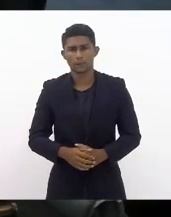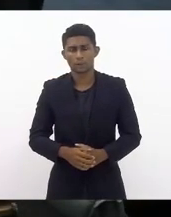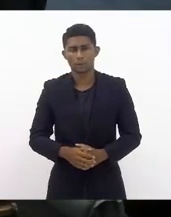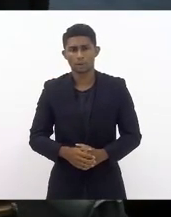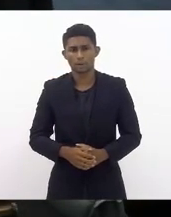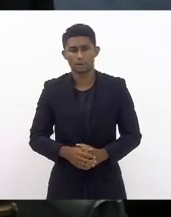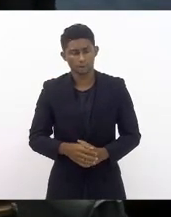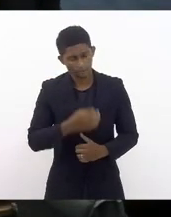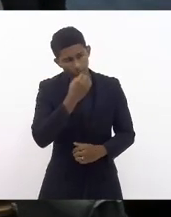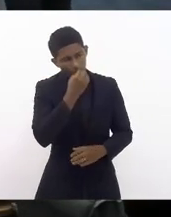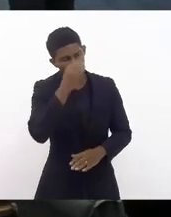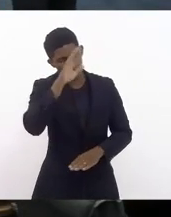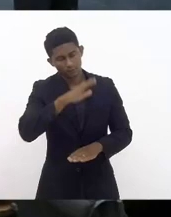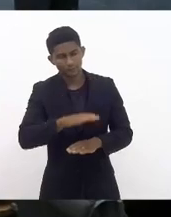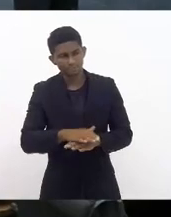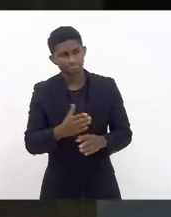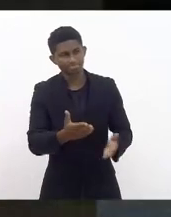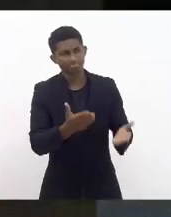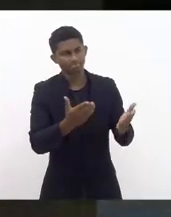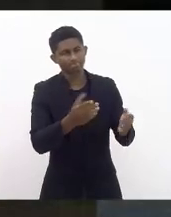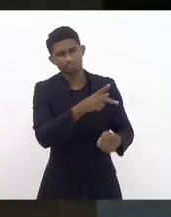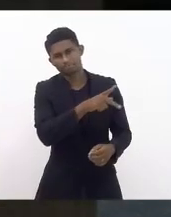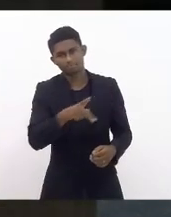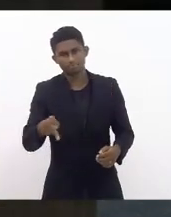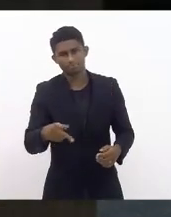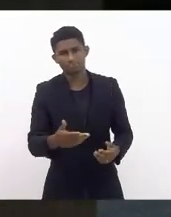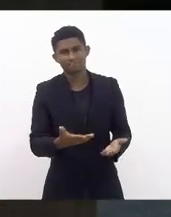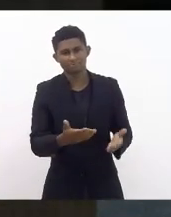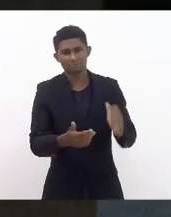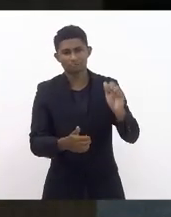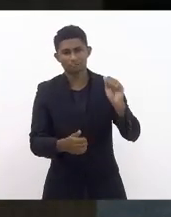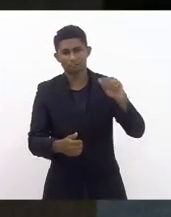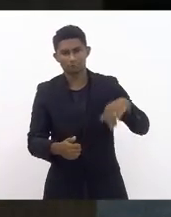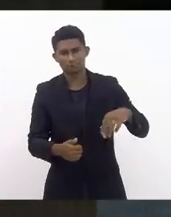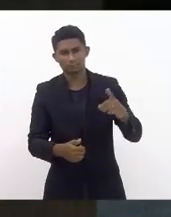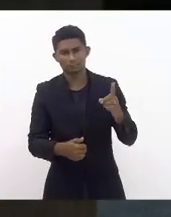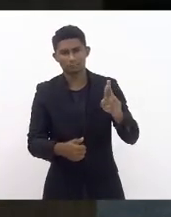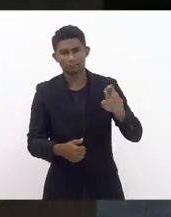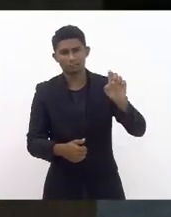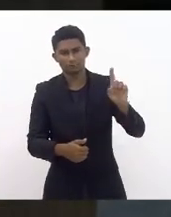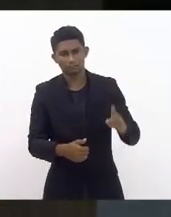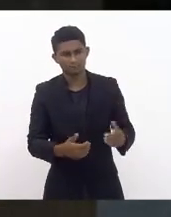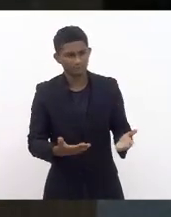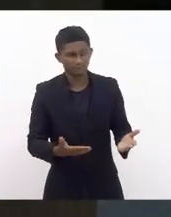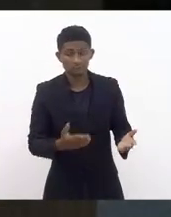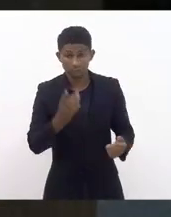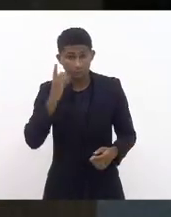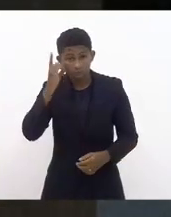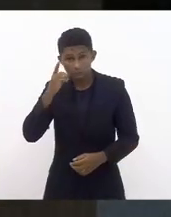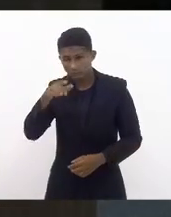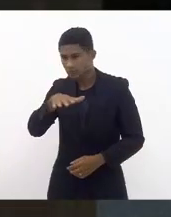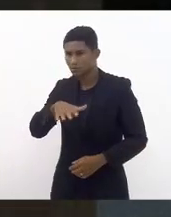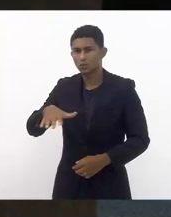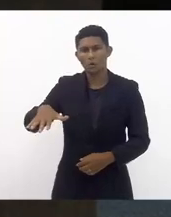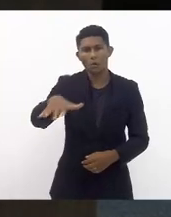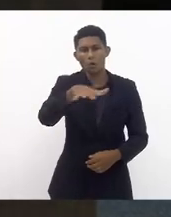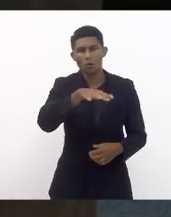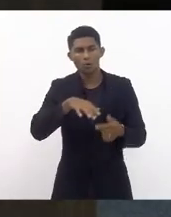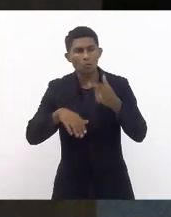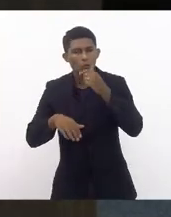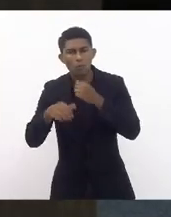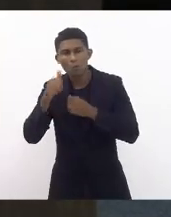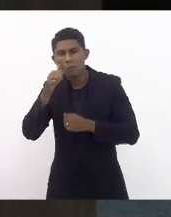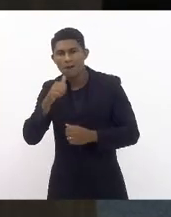Boa tarde, presidente democrático André Siciliano. Boa tarde, deputadas, deputados,